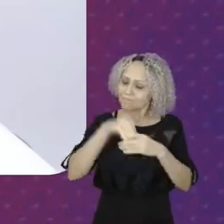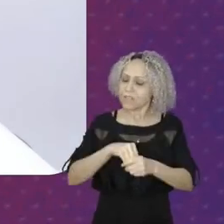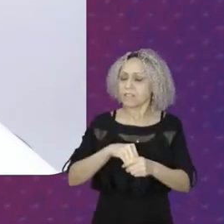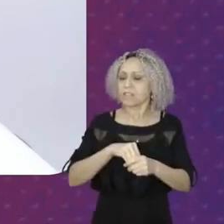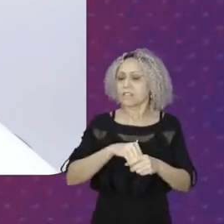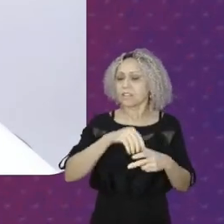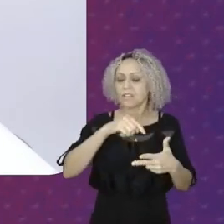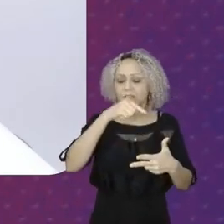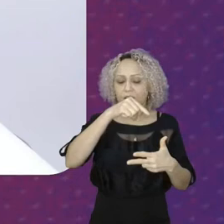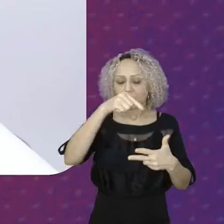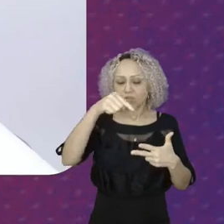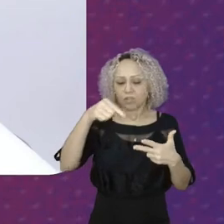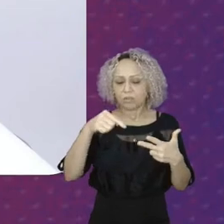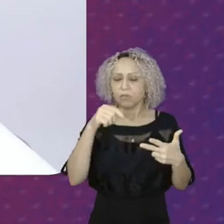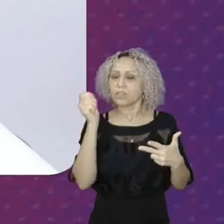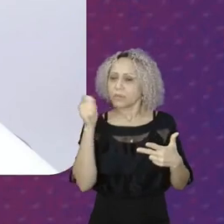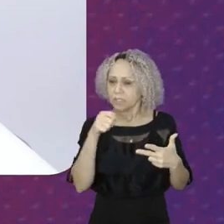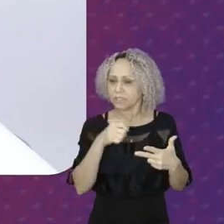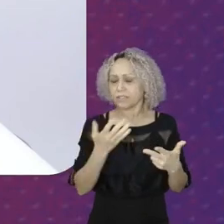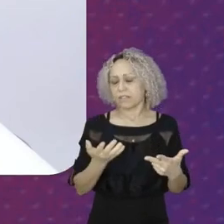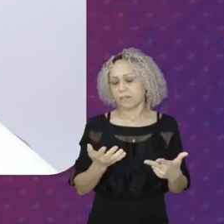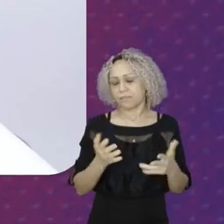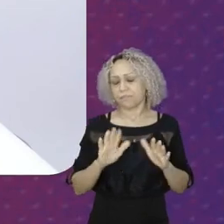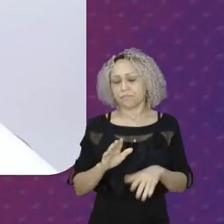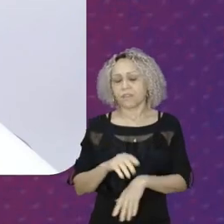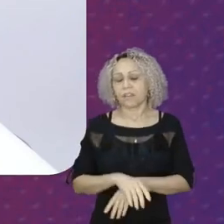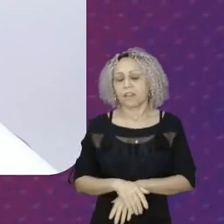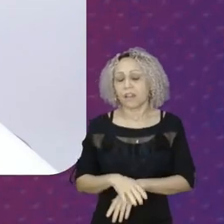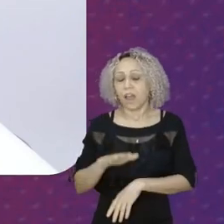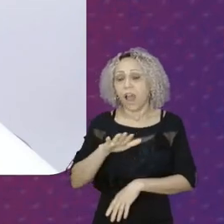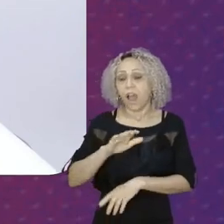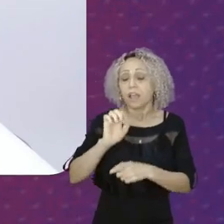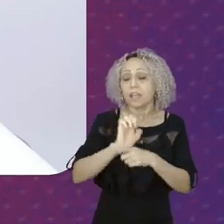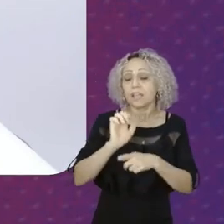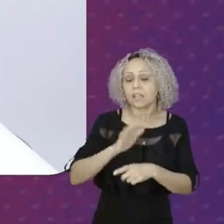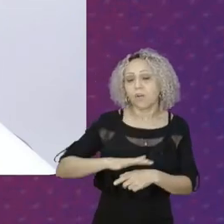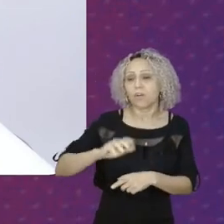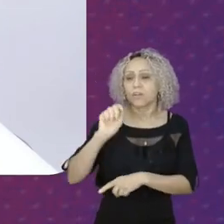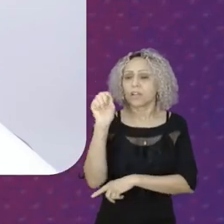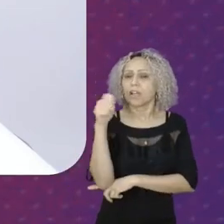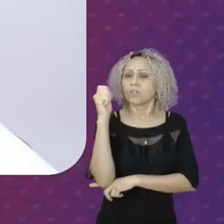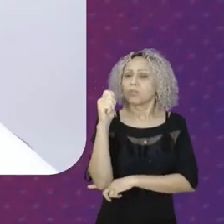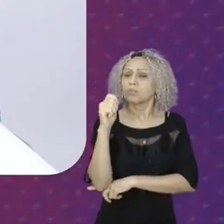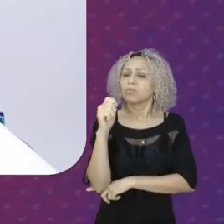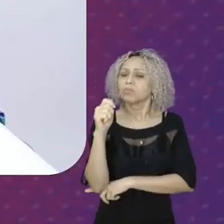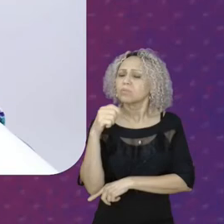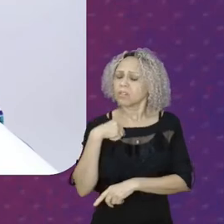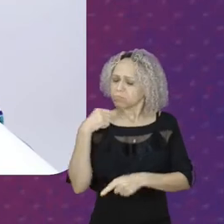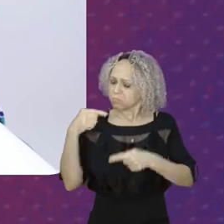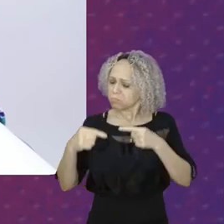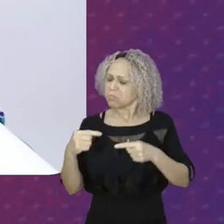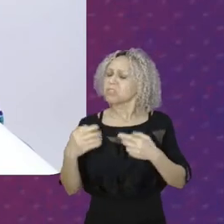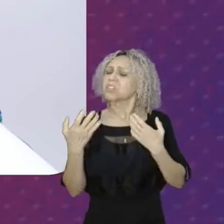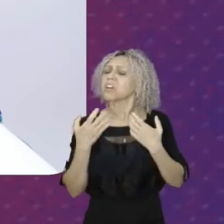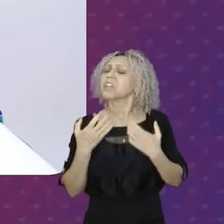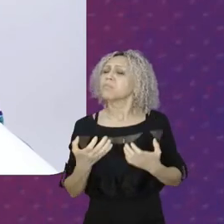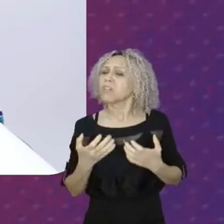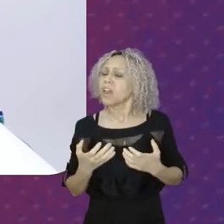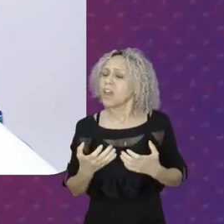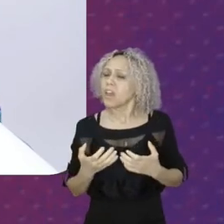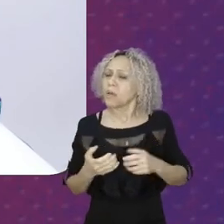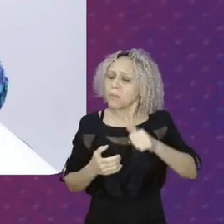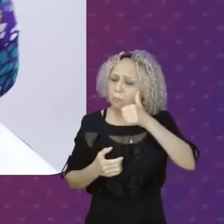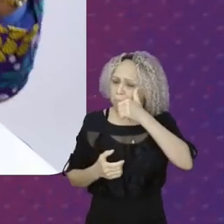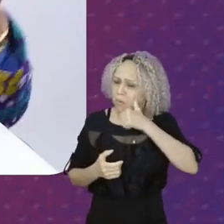negras, eu tenho puxado no Rio Grande do Sul um debate sério sobre Queremos mulheres negras no Supremo Tribunal